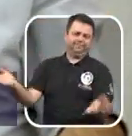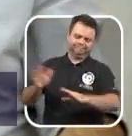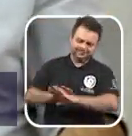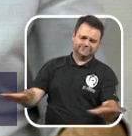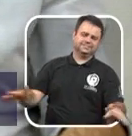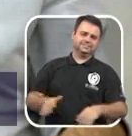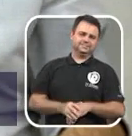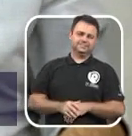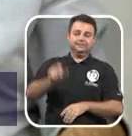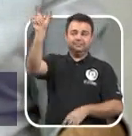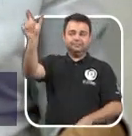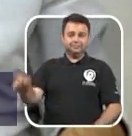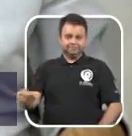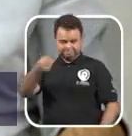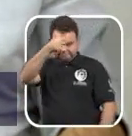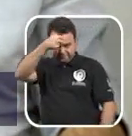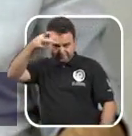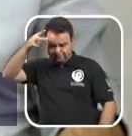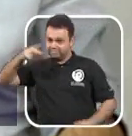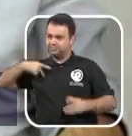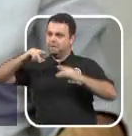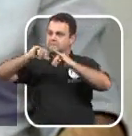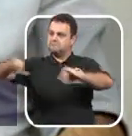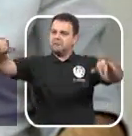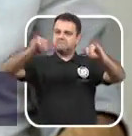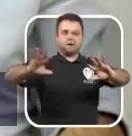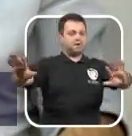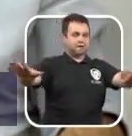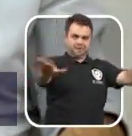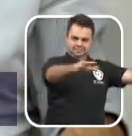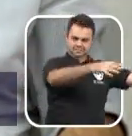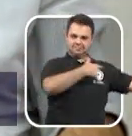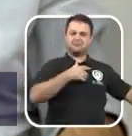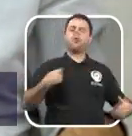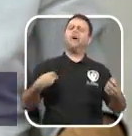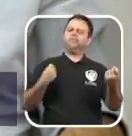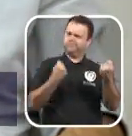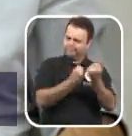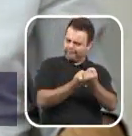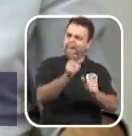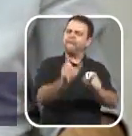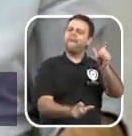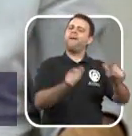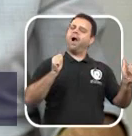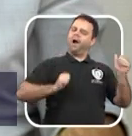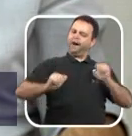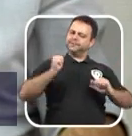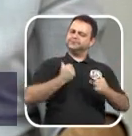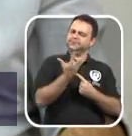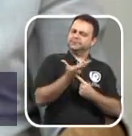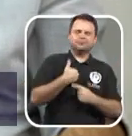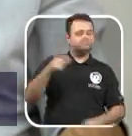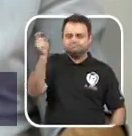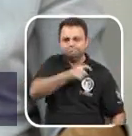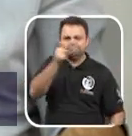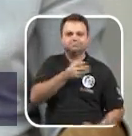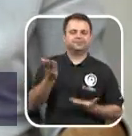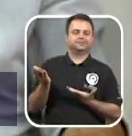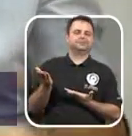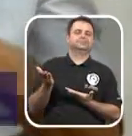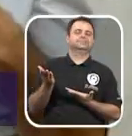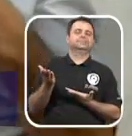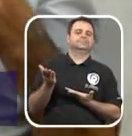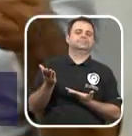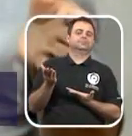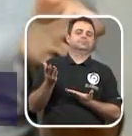prefeito vem Rio Preto está artista. Rio Preto é uma cidade que valoriza a cultura. É uma mentira. Rio Preto tem uma cultura